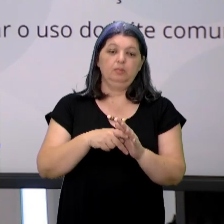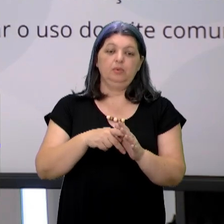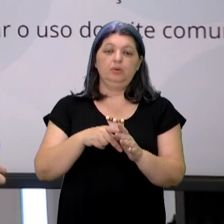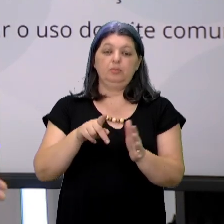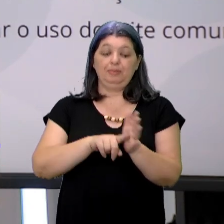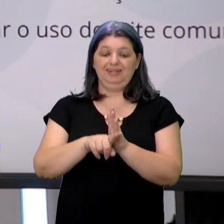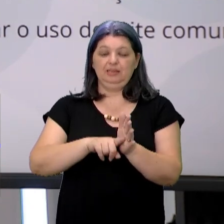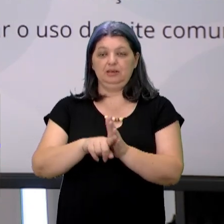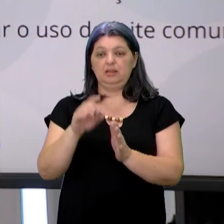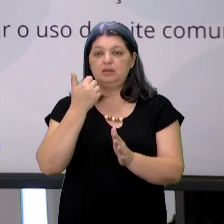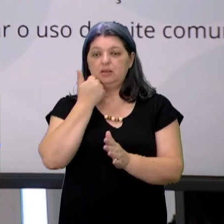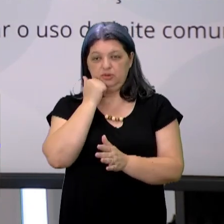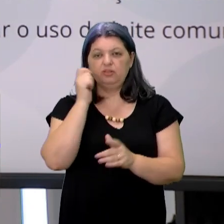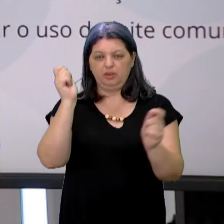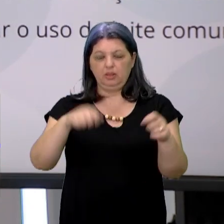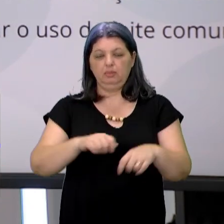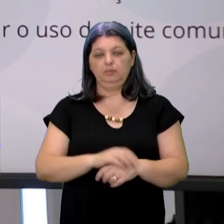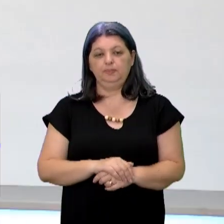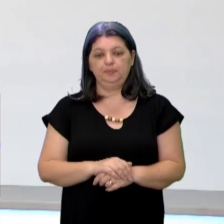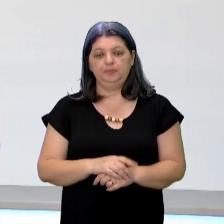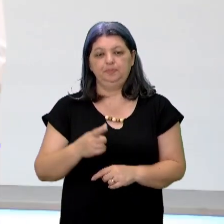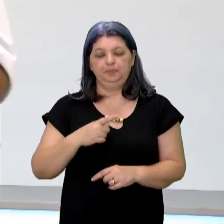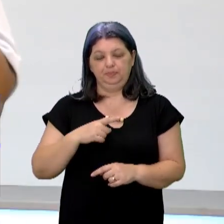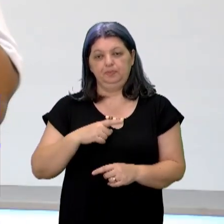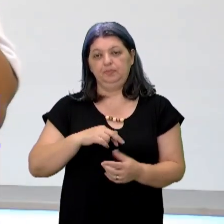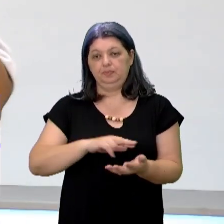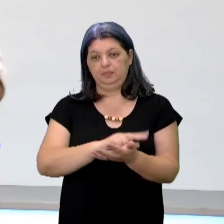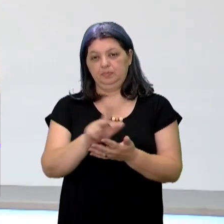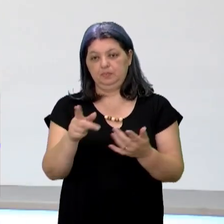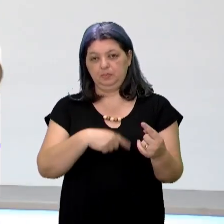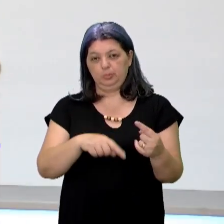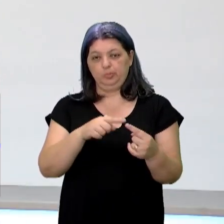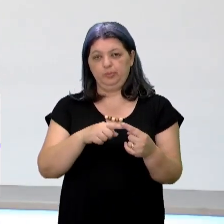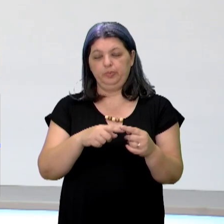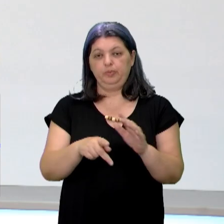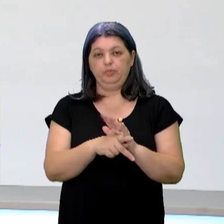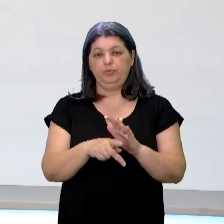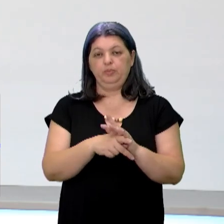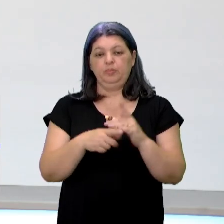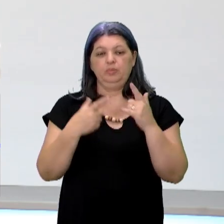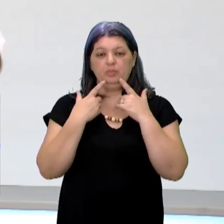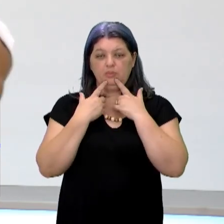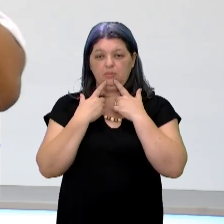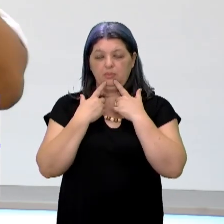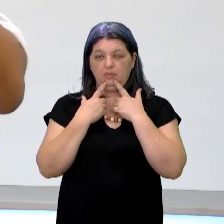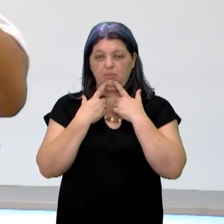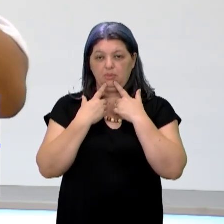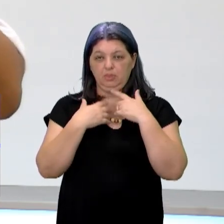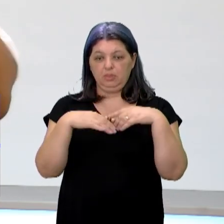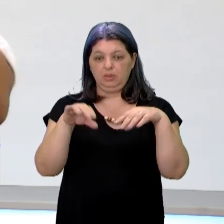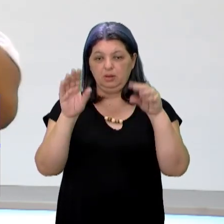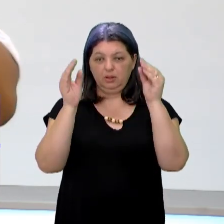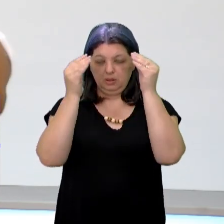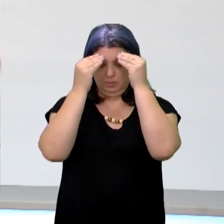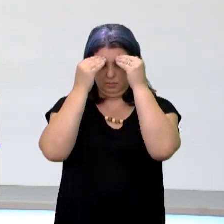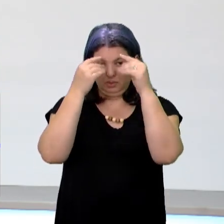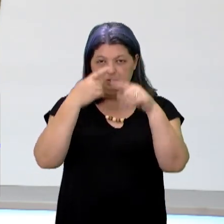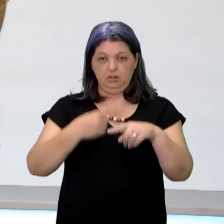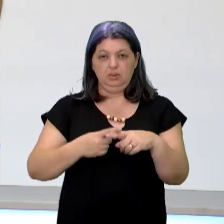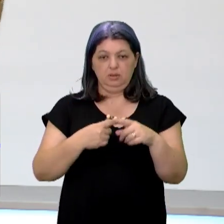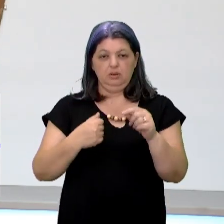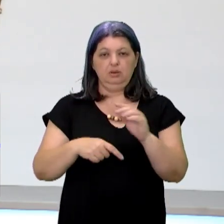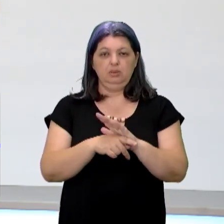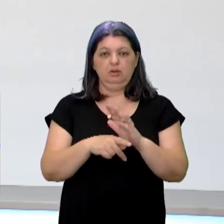um tem o seu objetivo, né, Pro? Exato, tanto que aí vai até a linguagem, né? Se for um artigo de divulgação científica, a linguagem